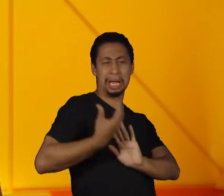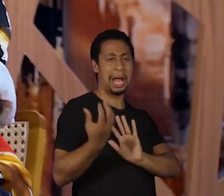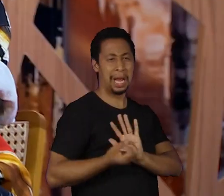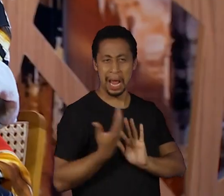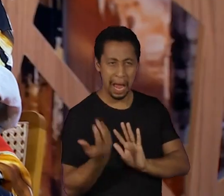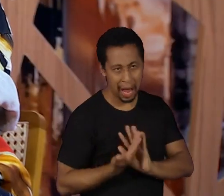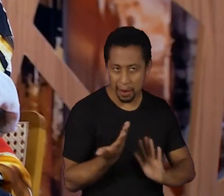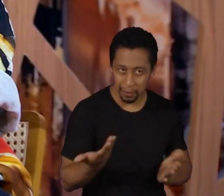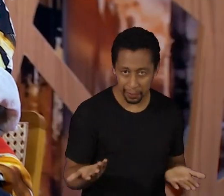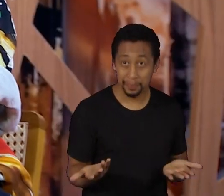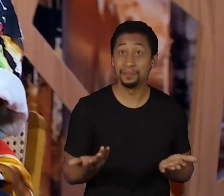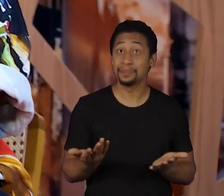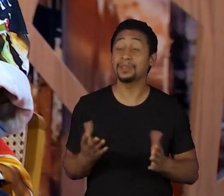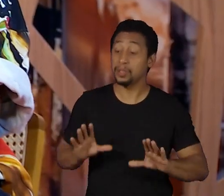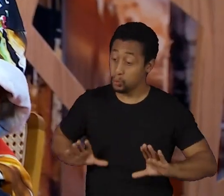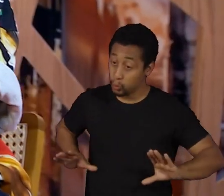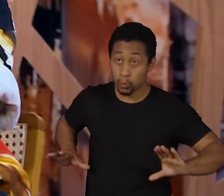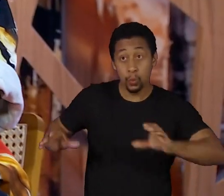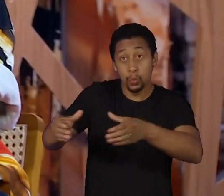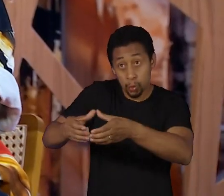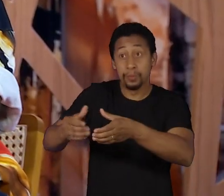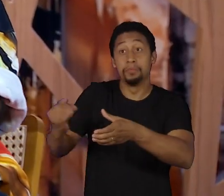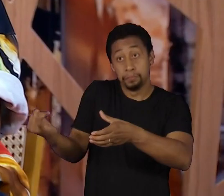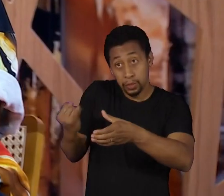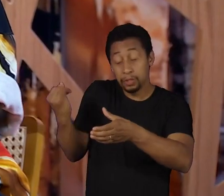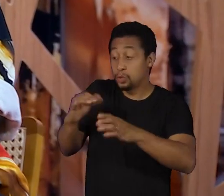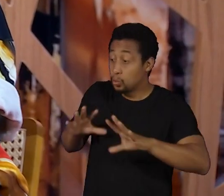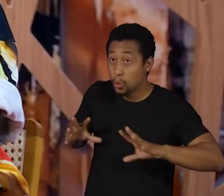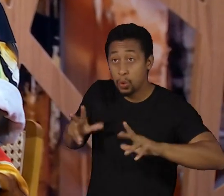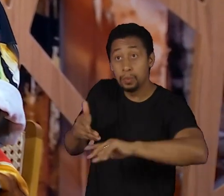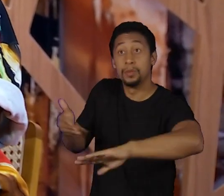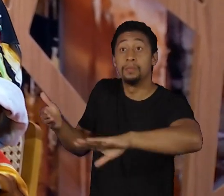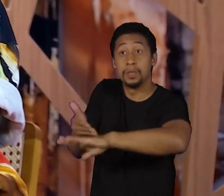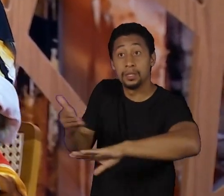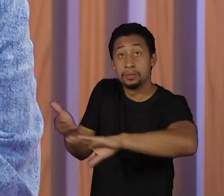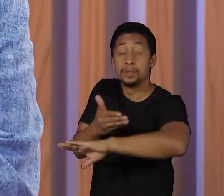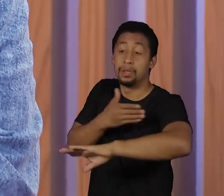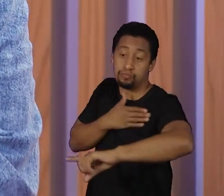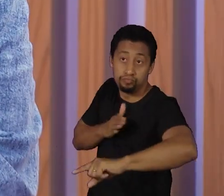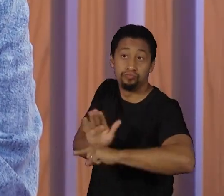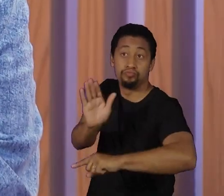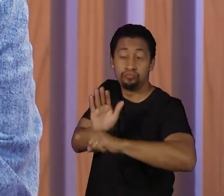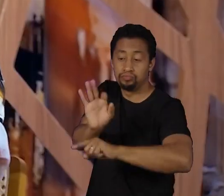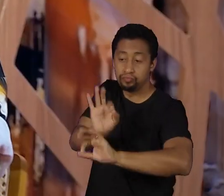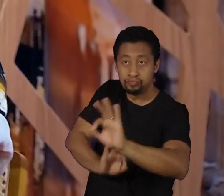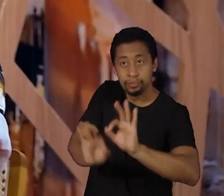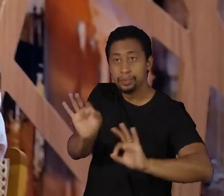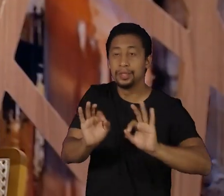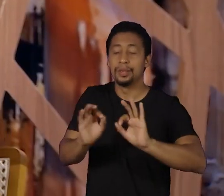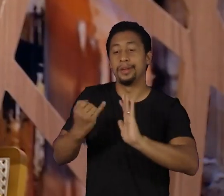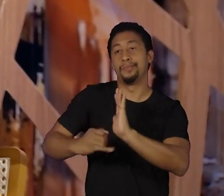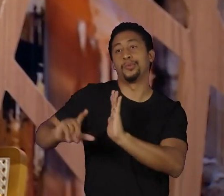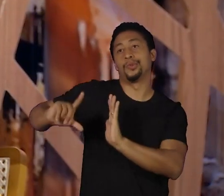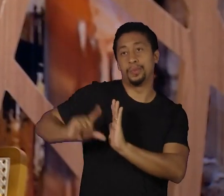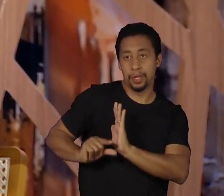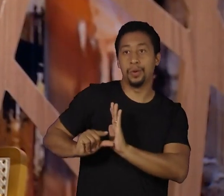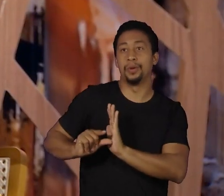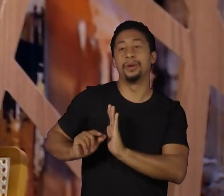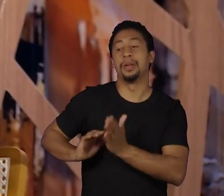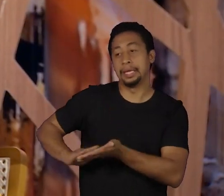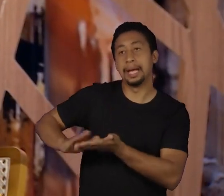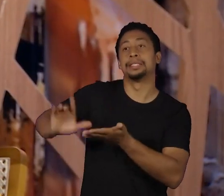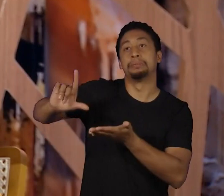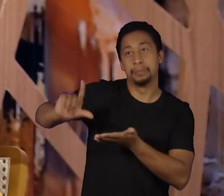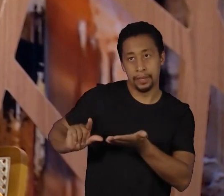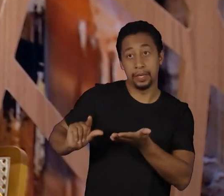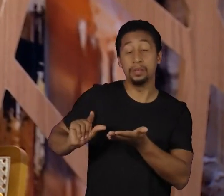uma cooperativa, né? Exatamente, isso é muito que importante. Nós todos podemos braçar a cerveja lá. É, que o custo vai ser bem menor para todo mundo. E a gente vai conseguir entregar um produto